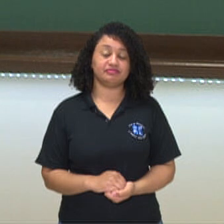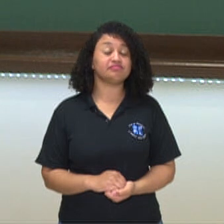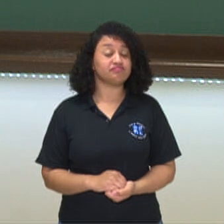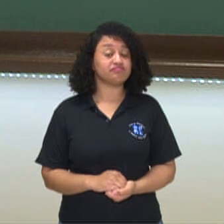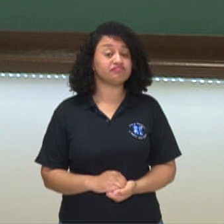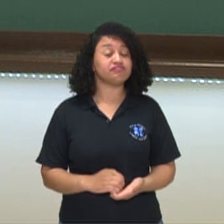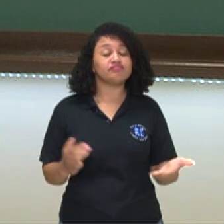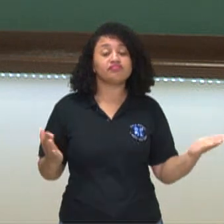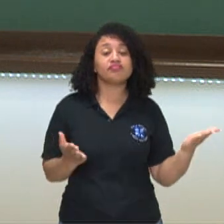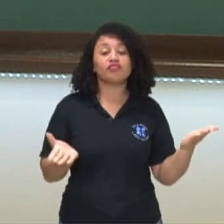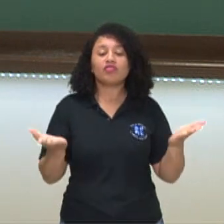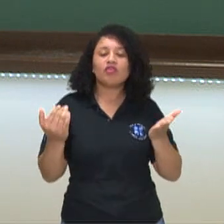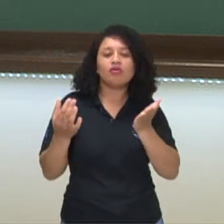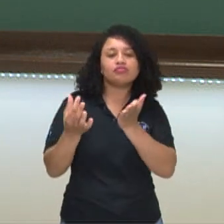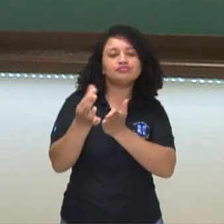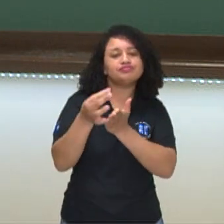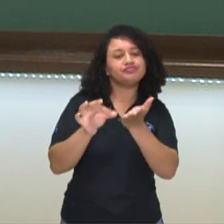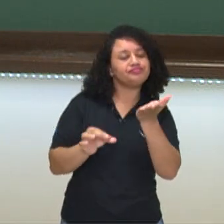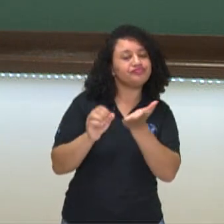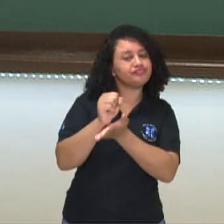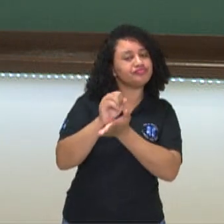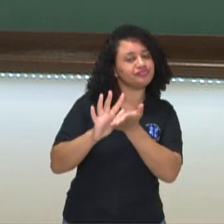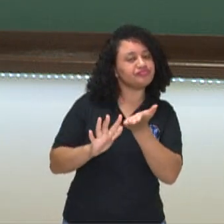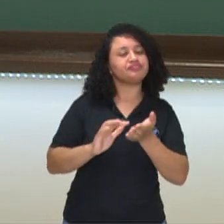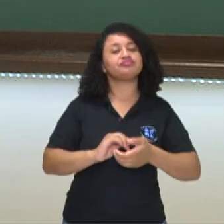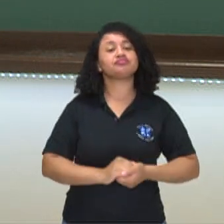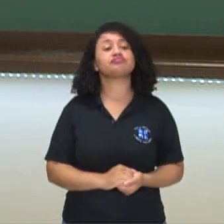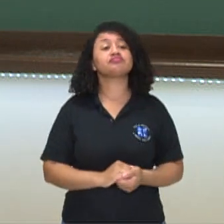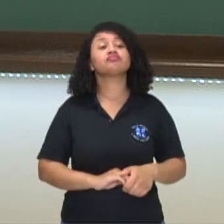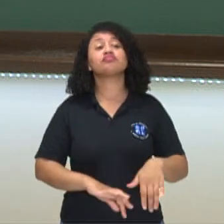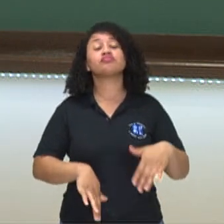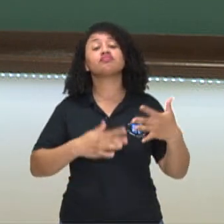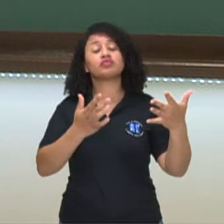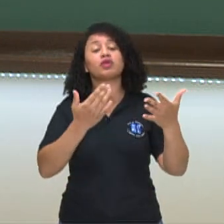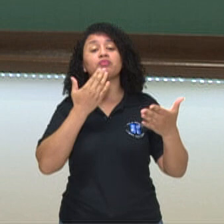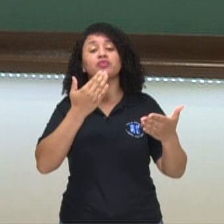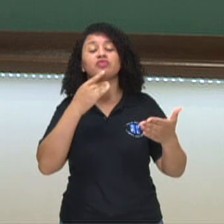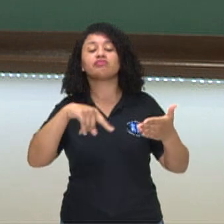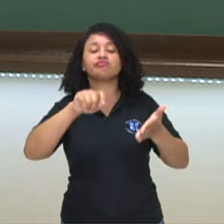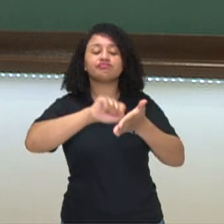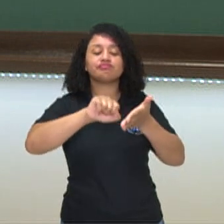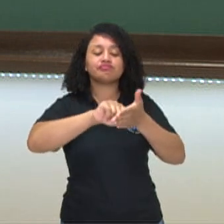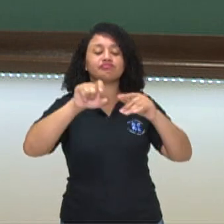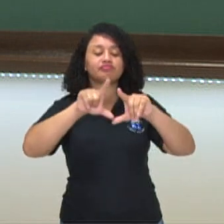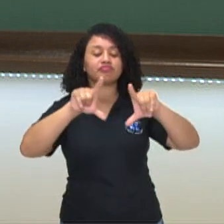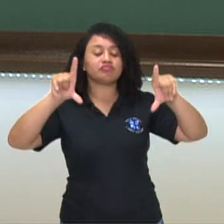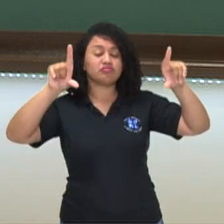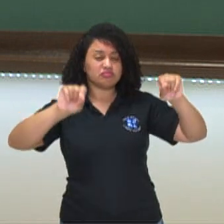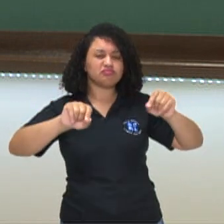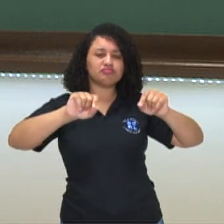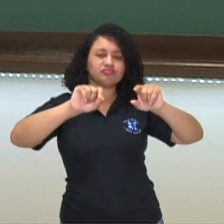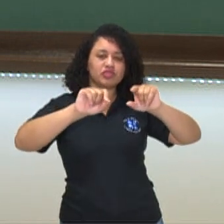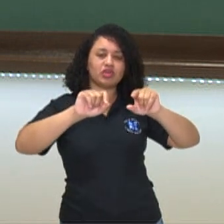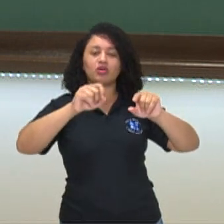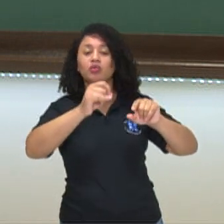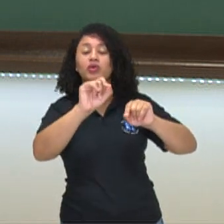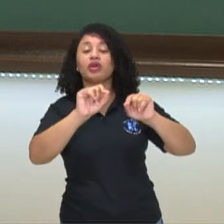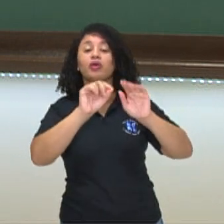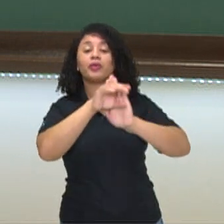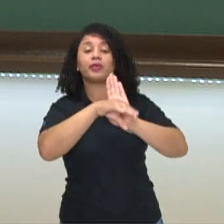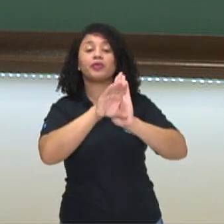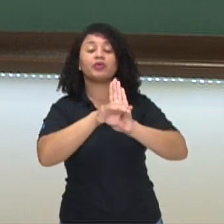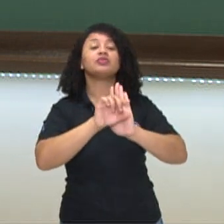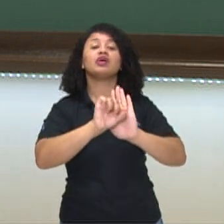Galera, voltamos com a correção da nossa atividade, né? Pedi que então que vocês escrevessem um parágrafo sobre o conceito